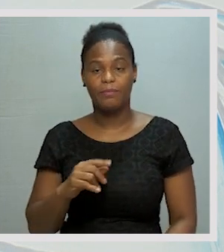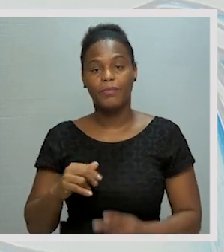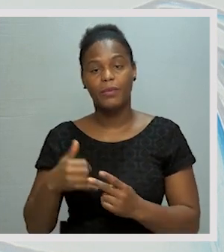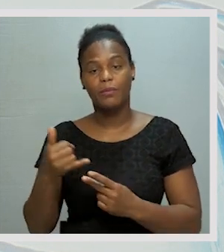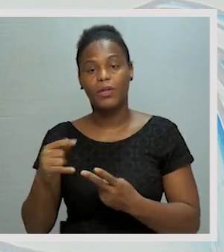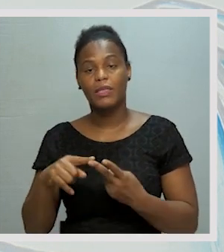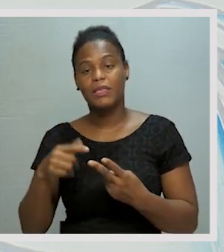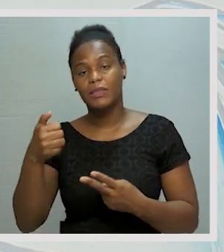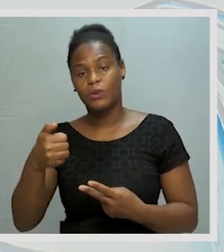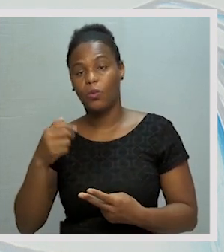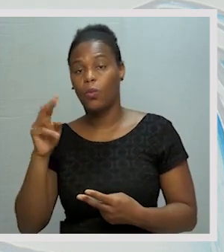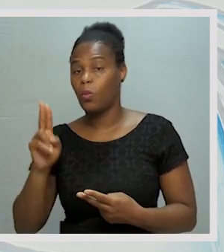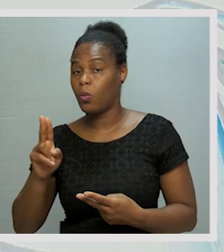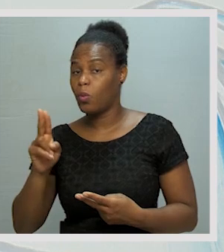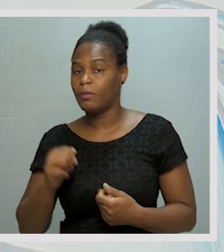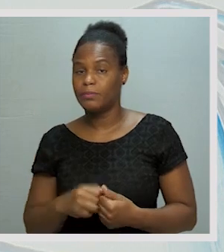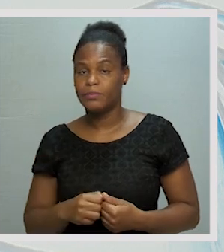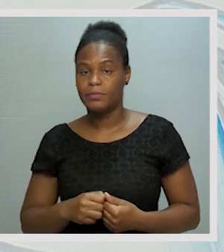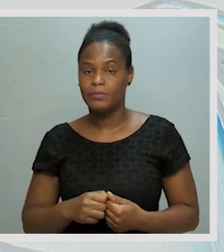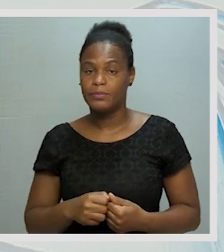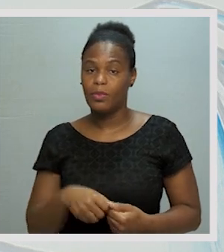O que mais é que vamos fazer?